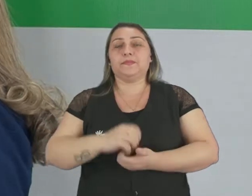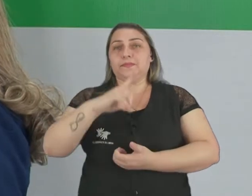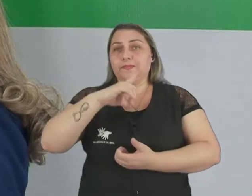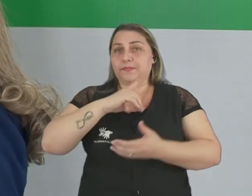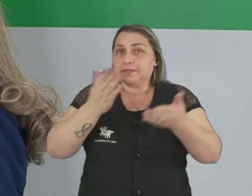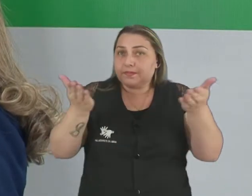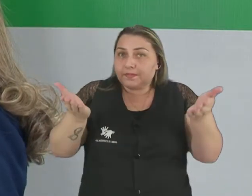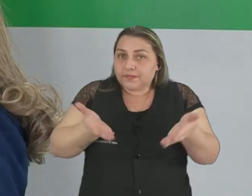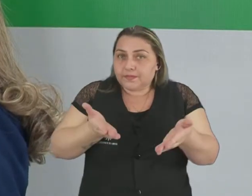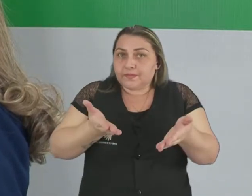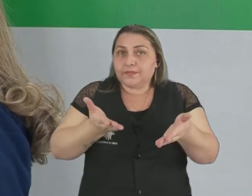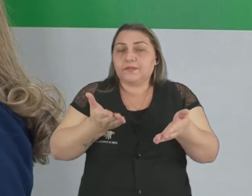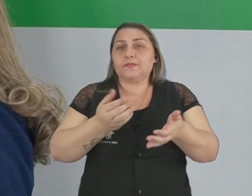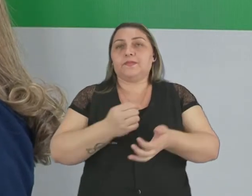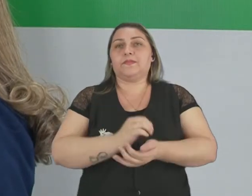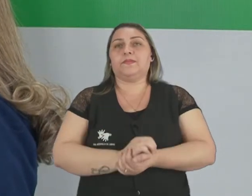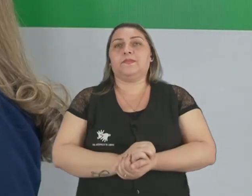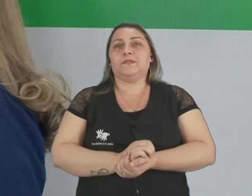tenho agora